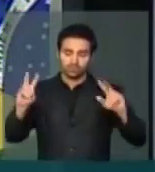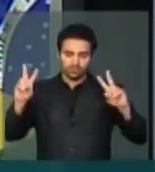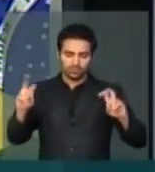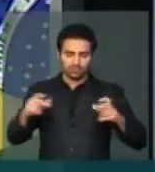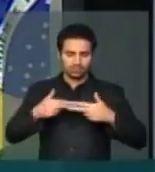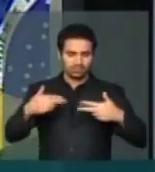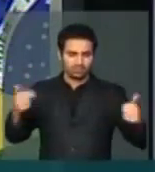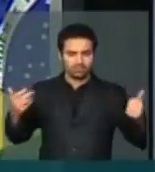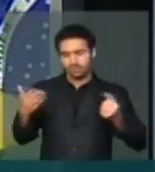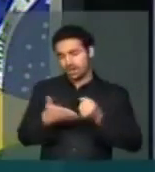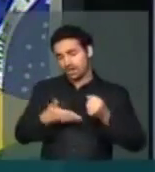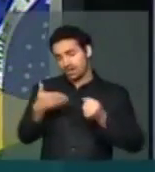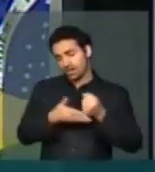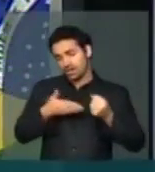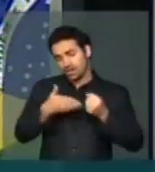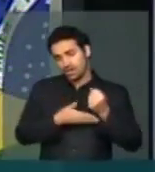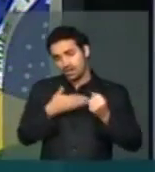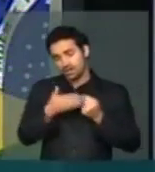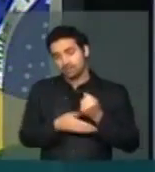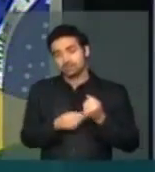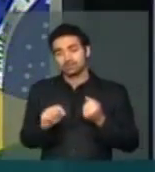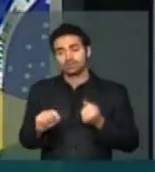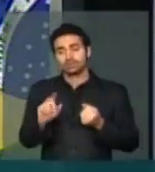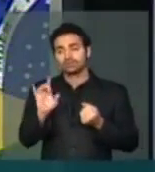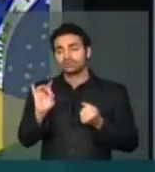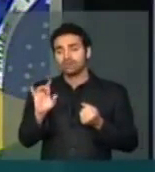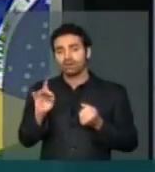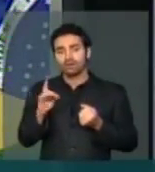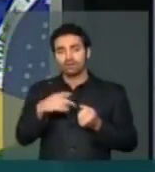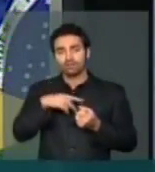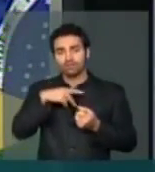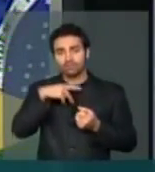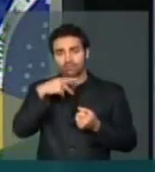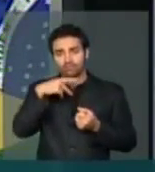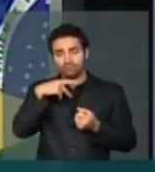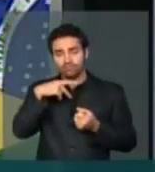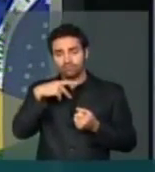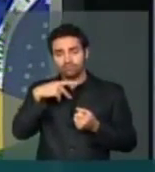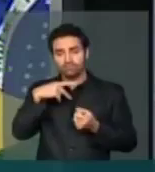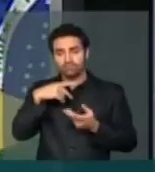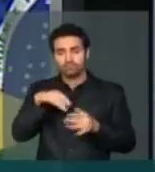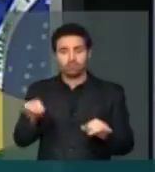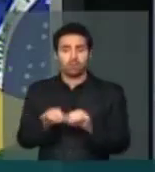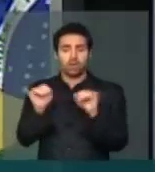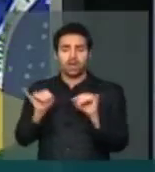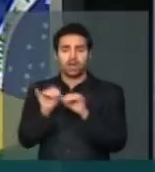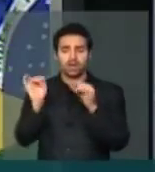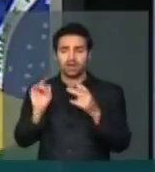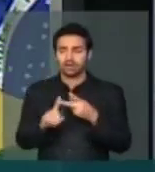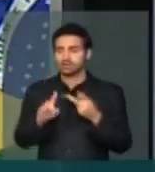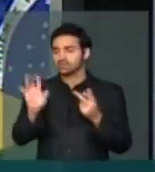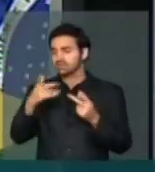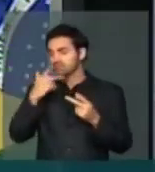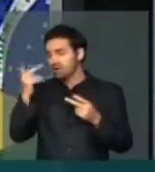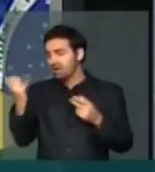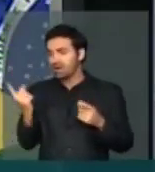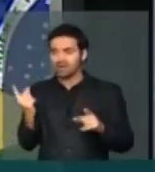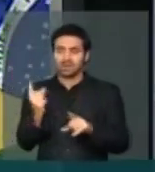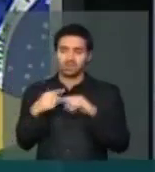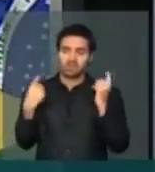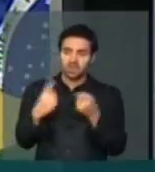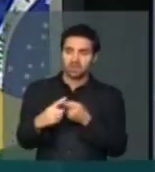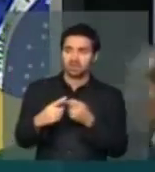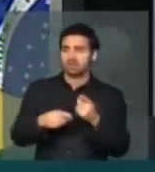fundamentais sejam apenas falácias de encontros, promessas que não se